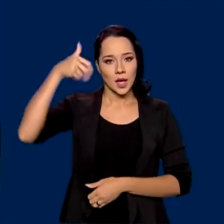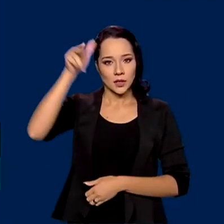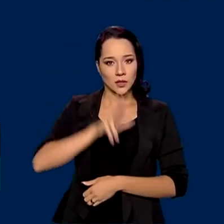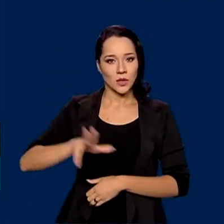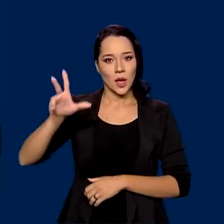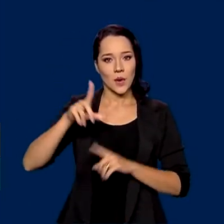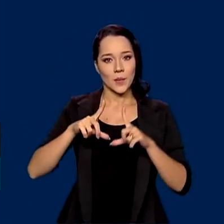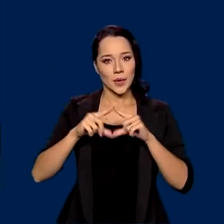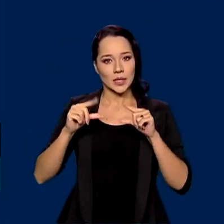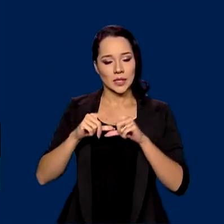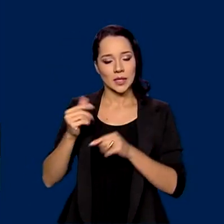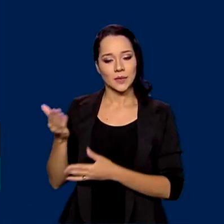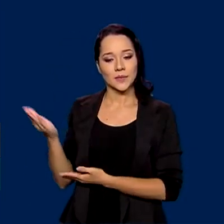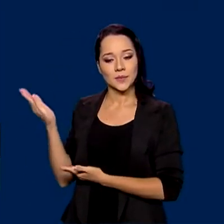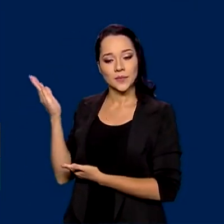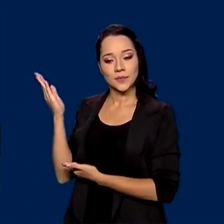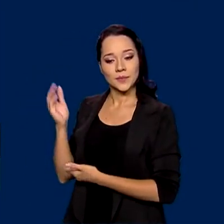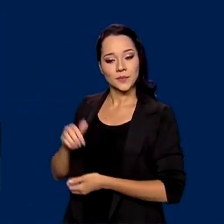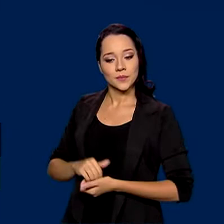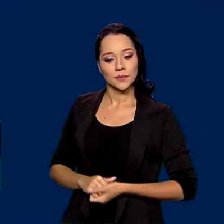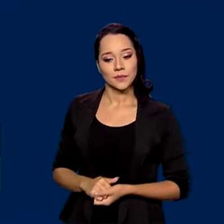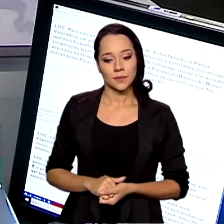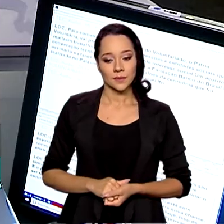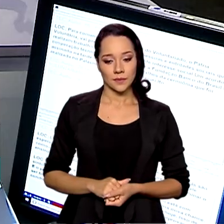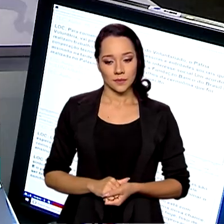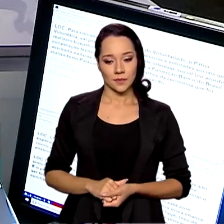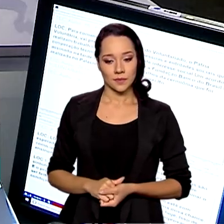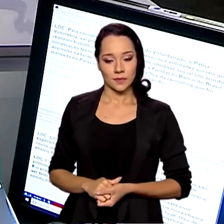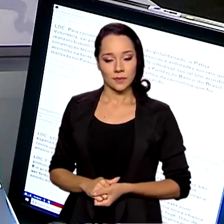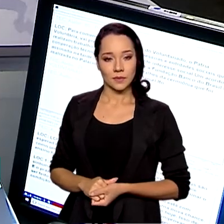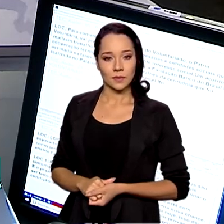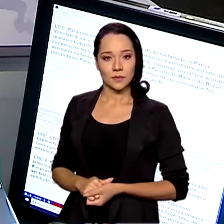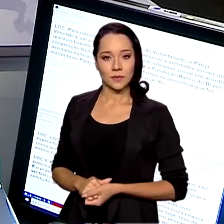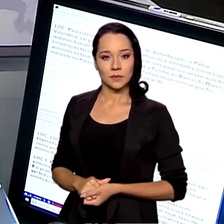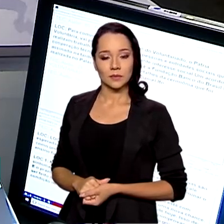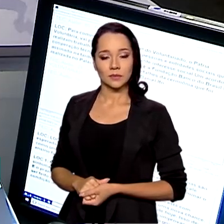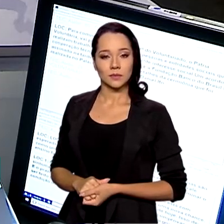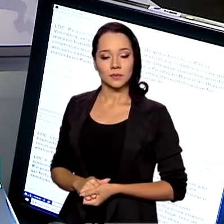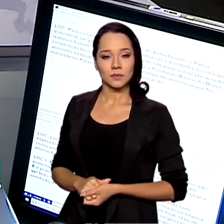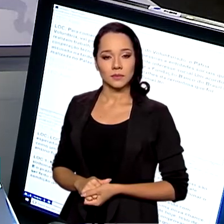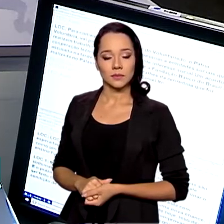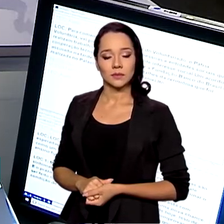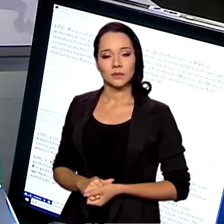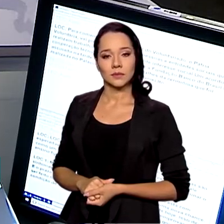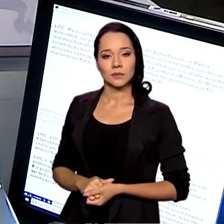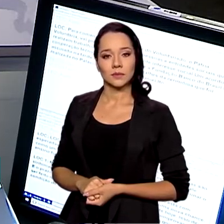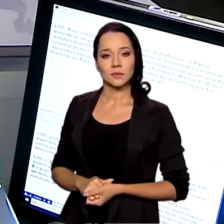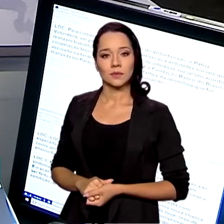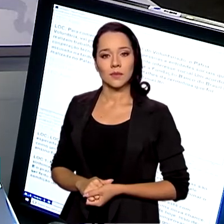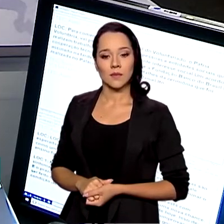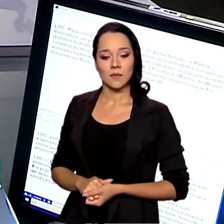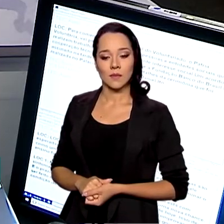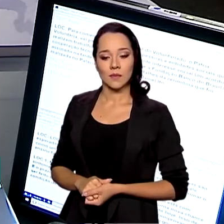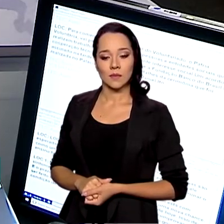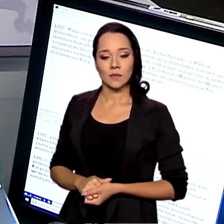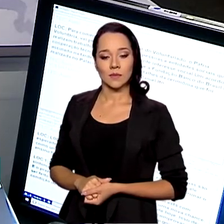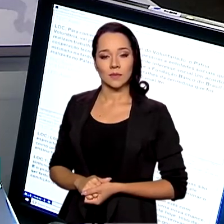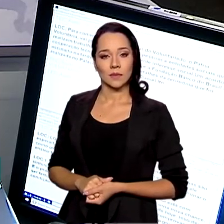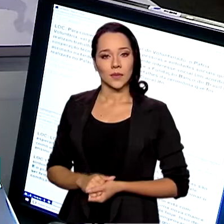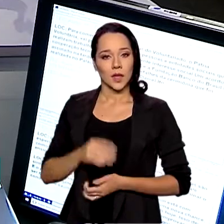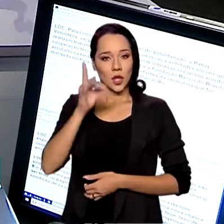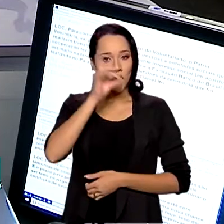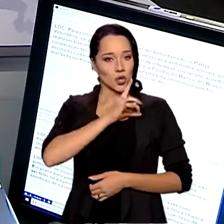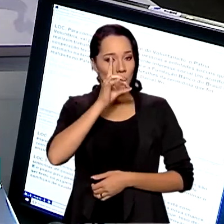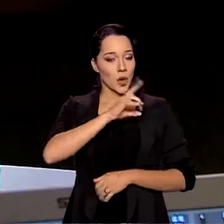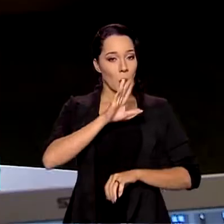Da Rádio Nacional em Brasília, Daniel Ito. Repórter Nacional. No próximo